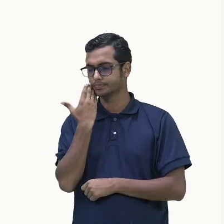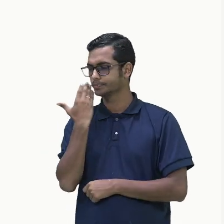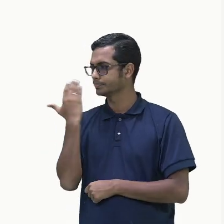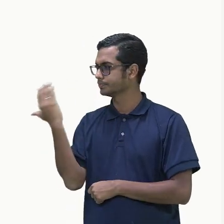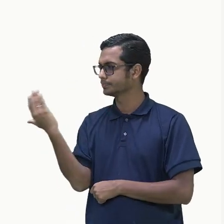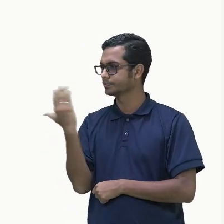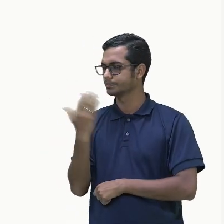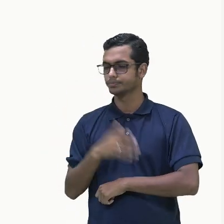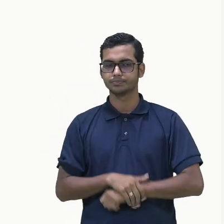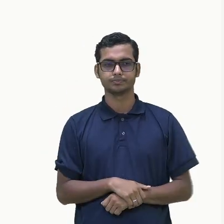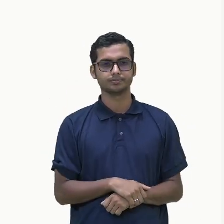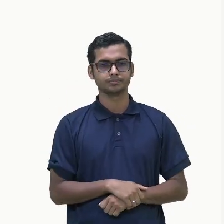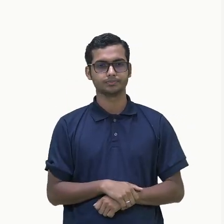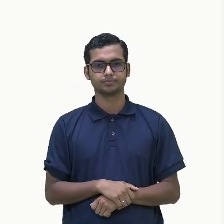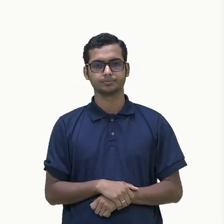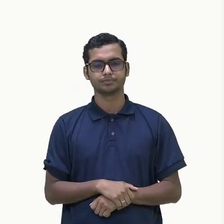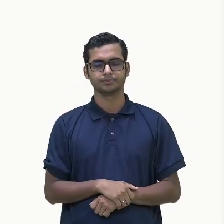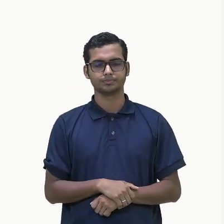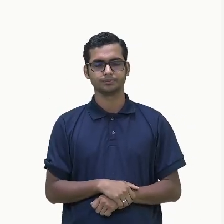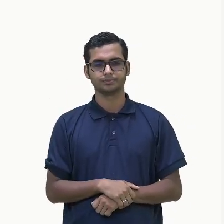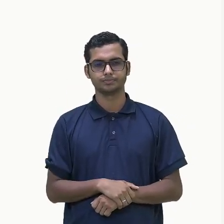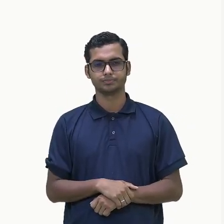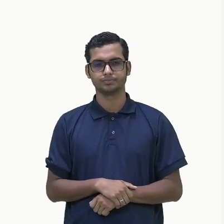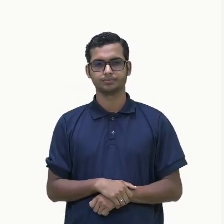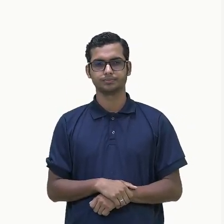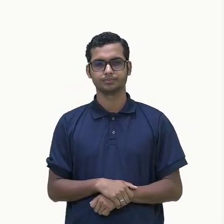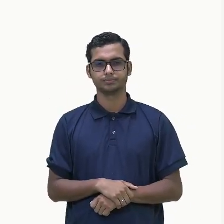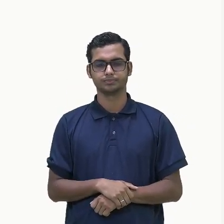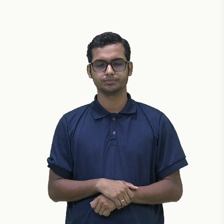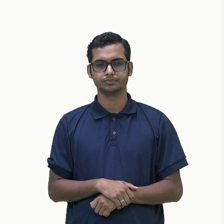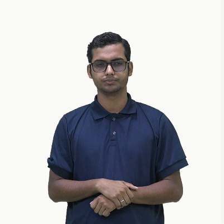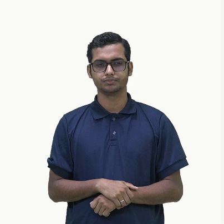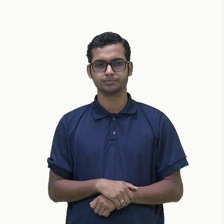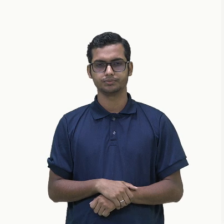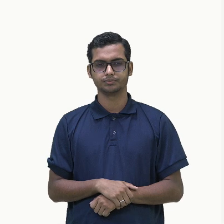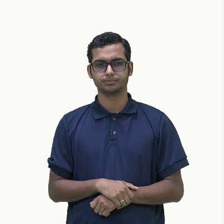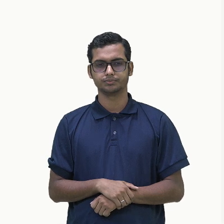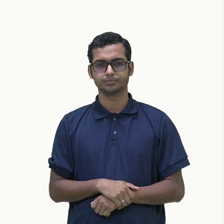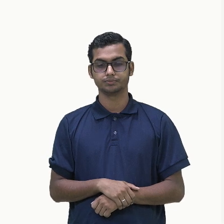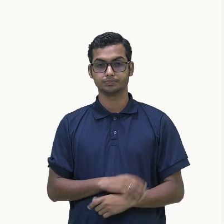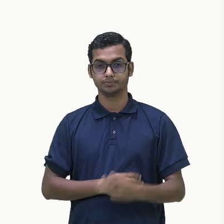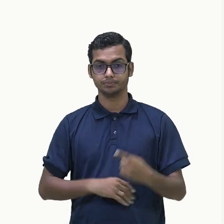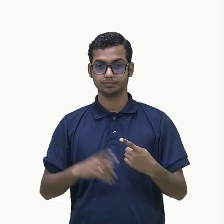Ok. O que nós sabemos? Nós sabemos que a azul,